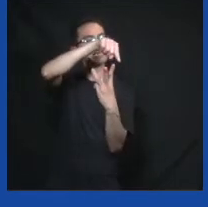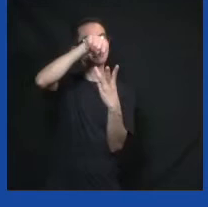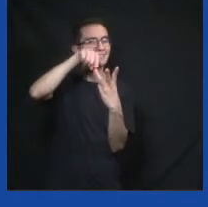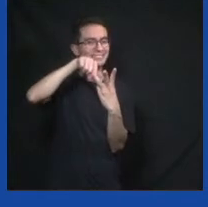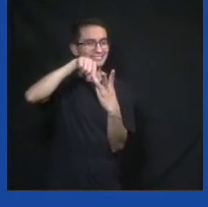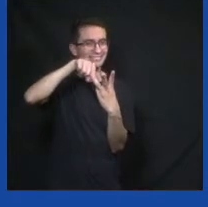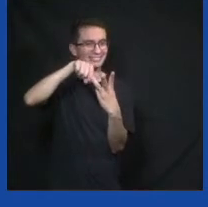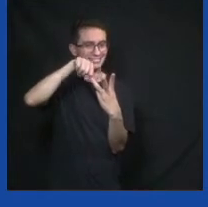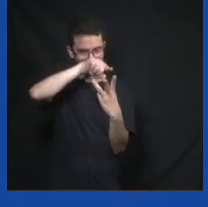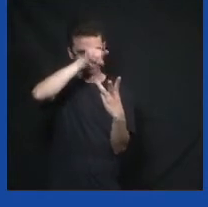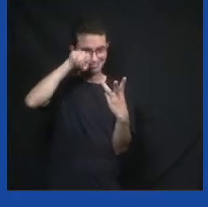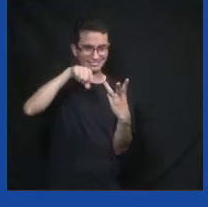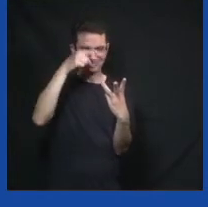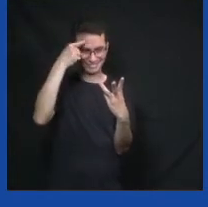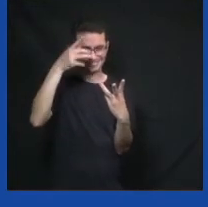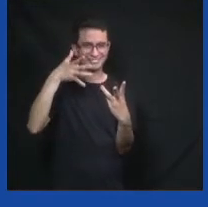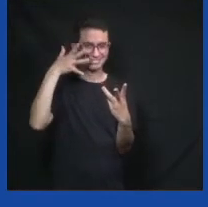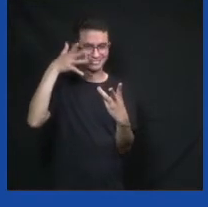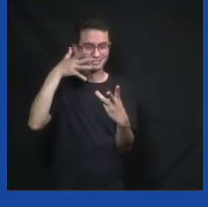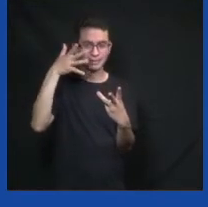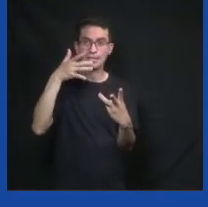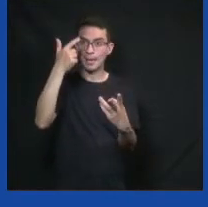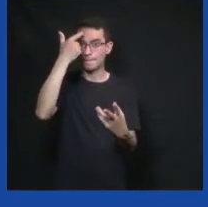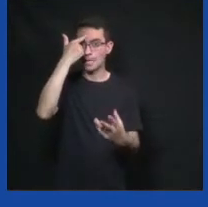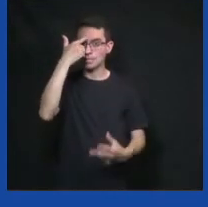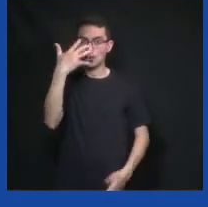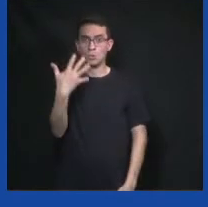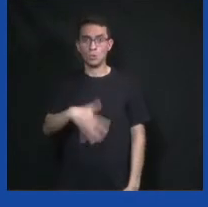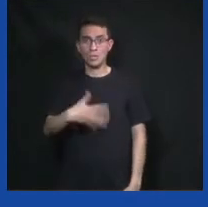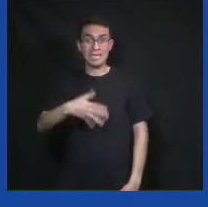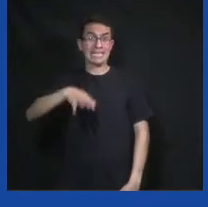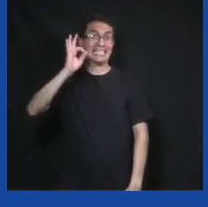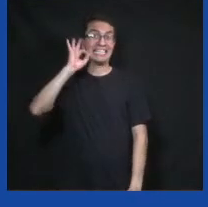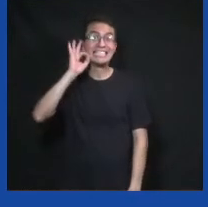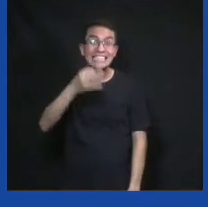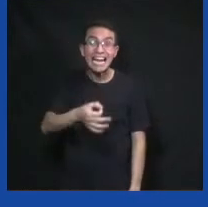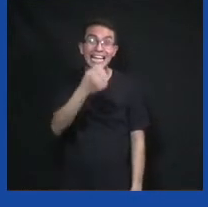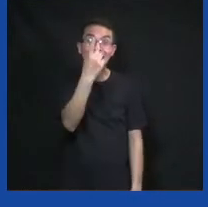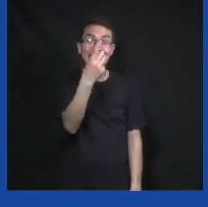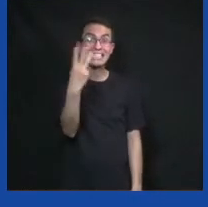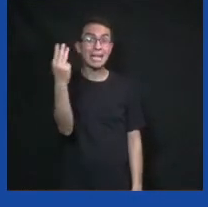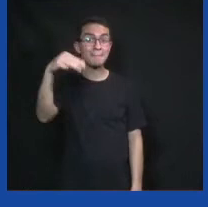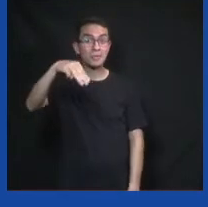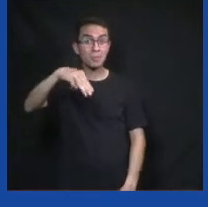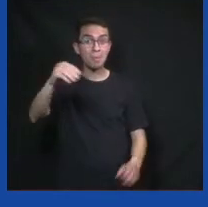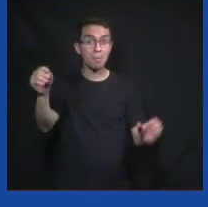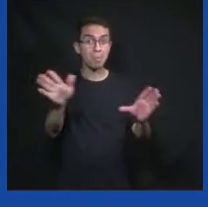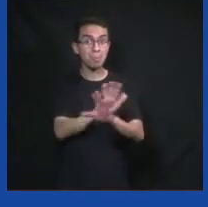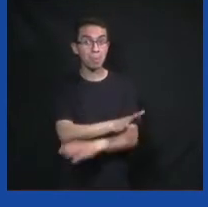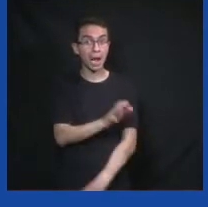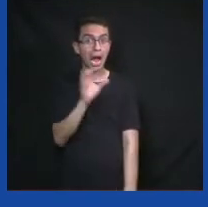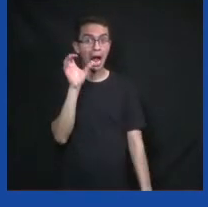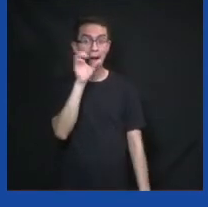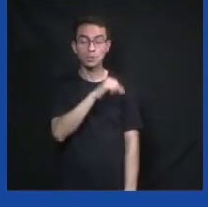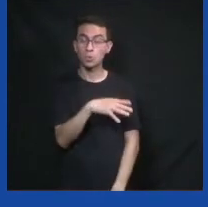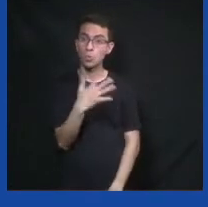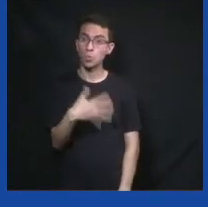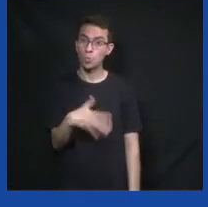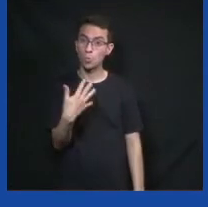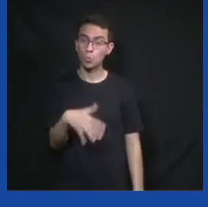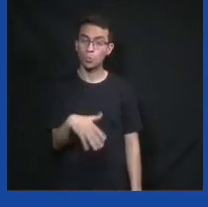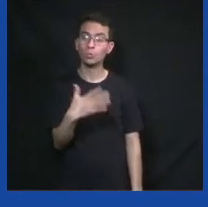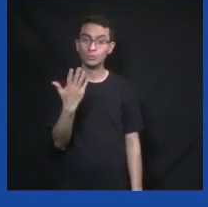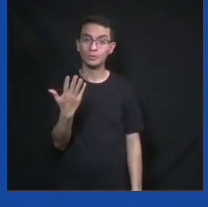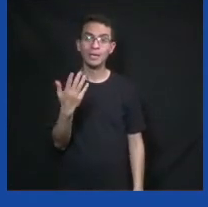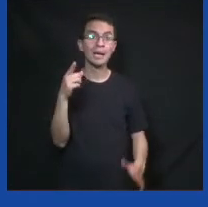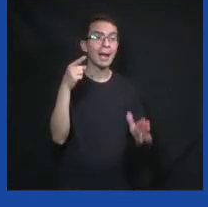tem, inacreditável, 13 minutos, né? Que coisa louca, como passou correndo. Eu tenho um monte